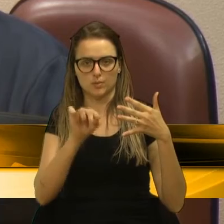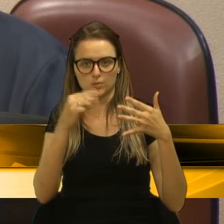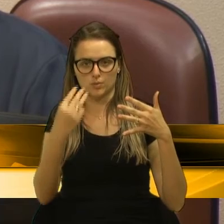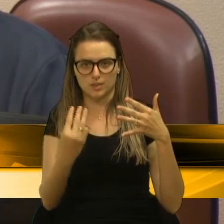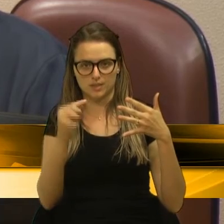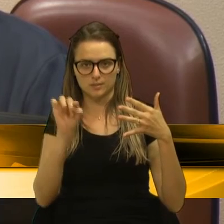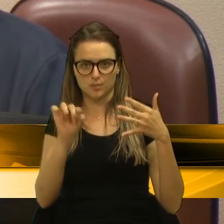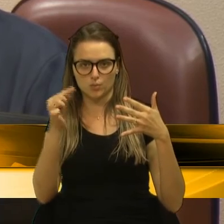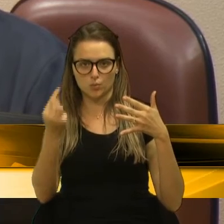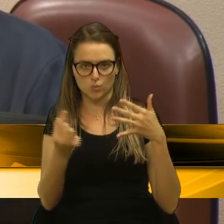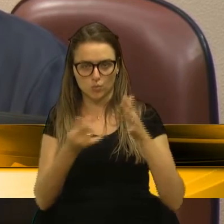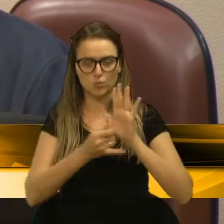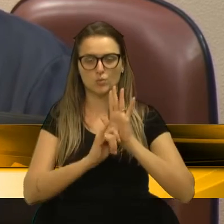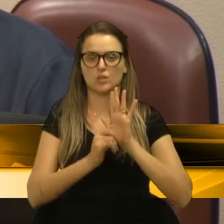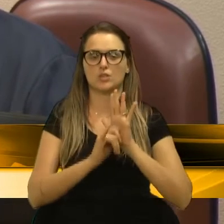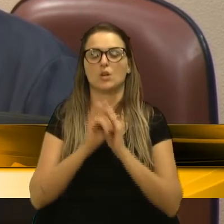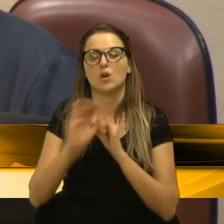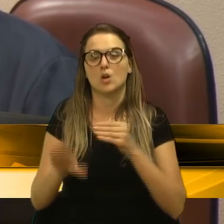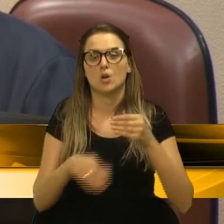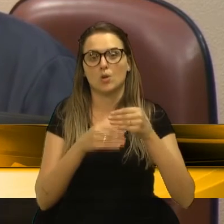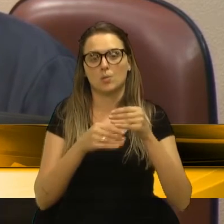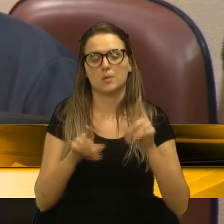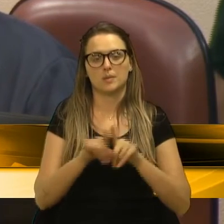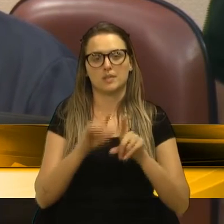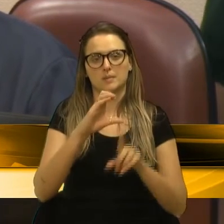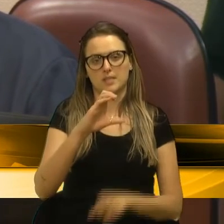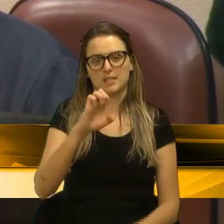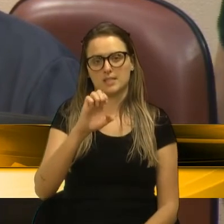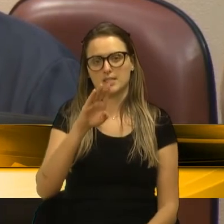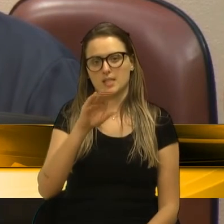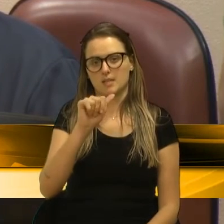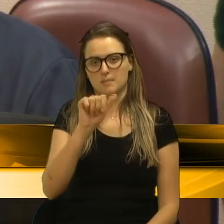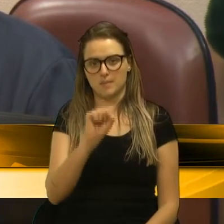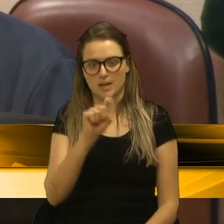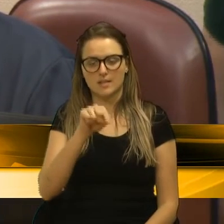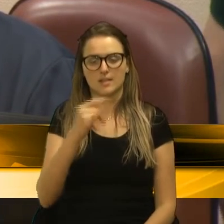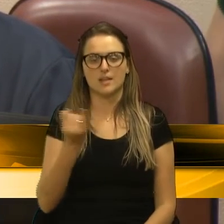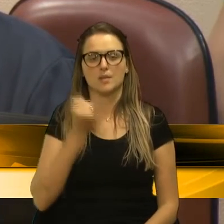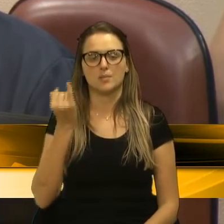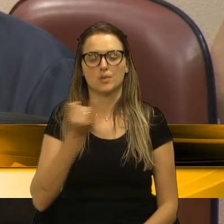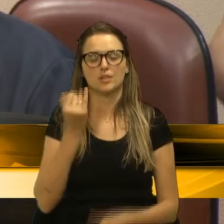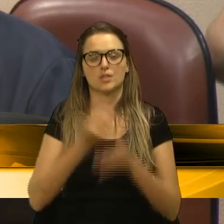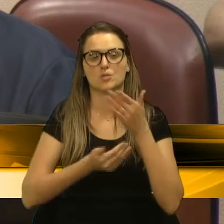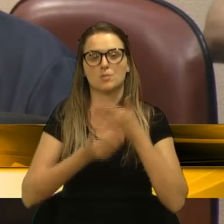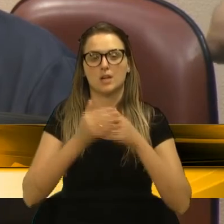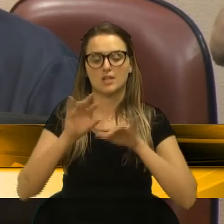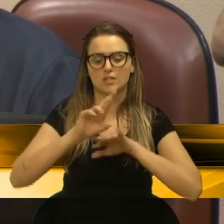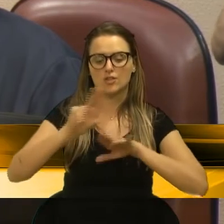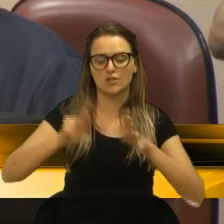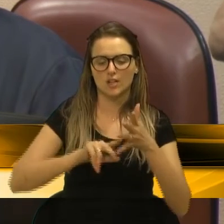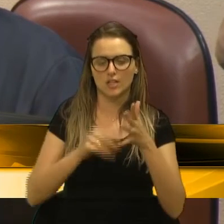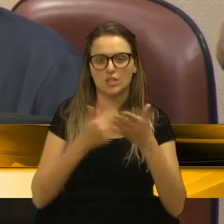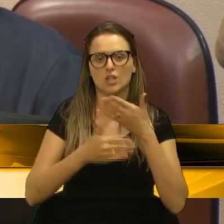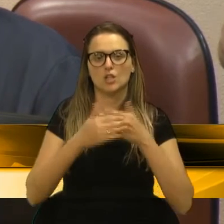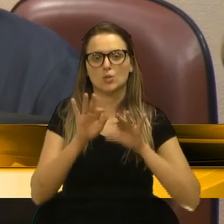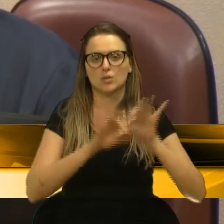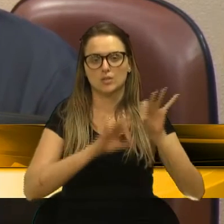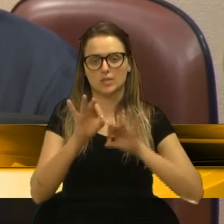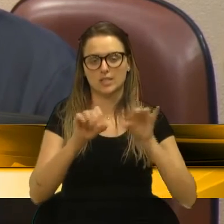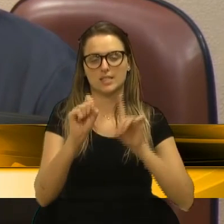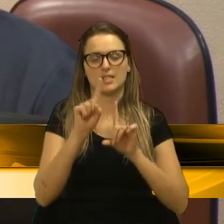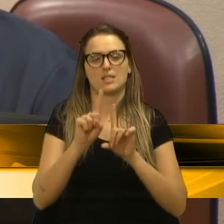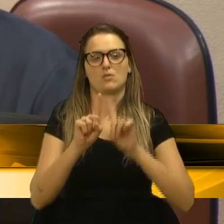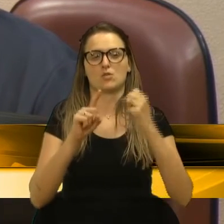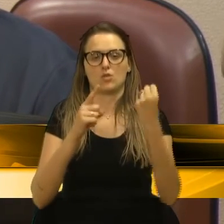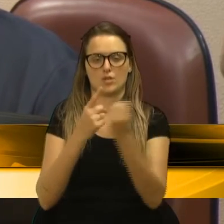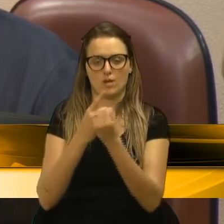edital. Acrescenta que o SEBAS é fundamental para distinguir as organizações sociais. Para o